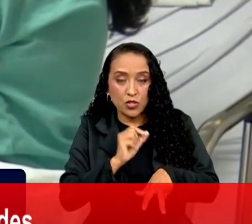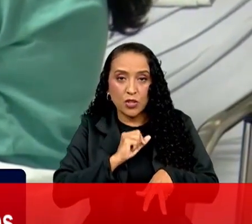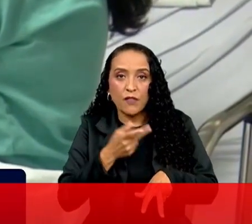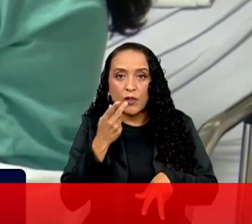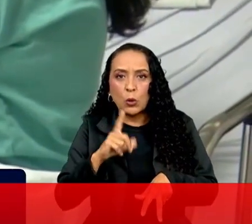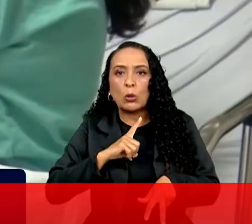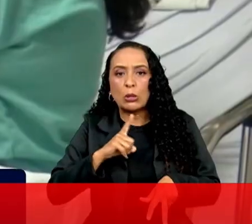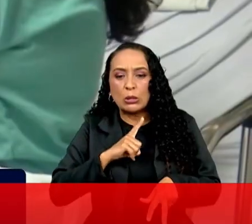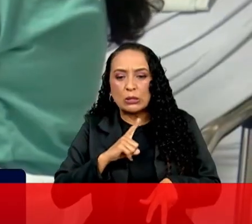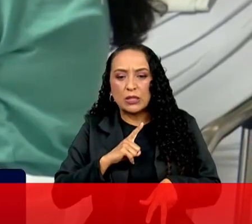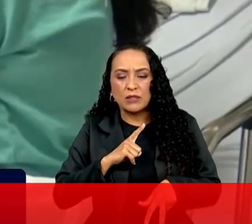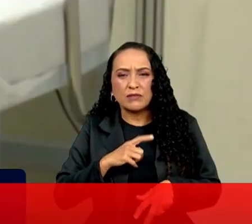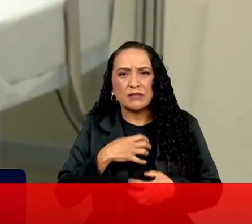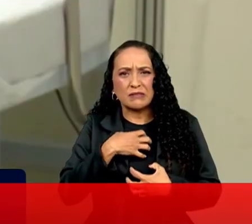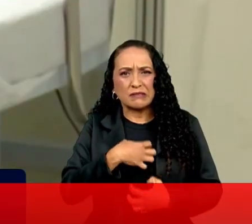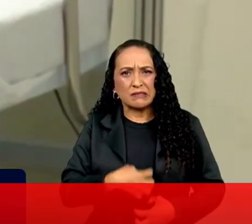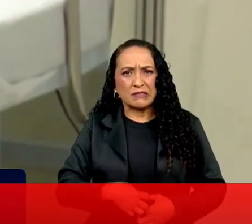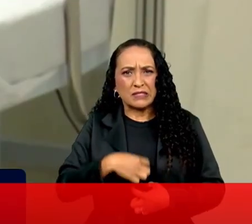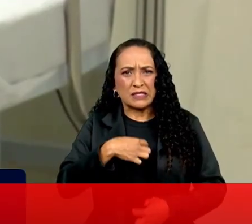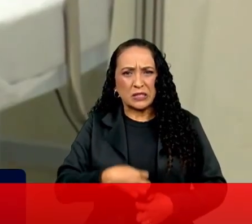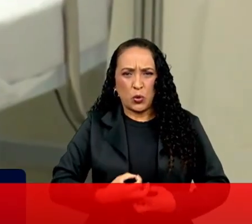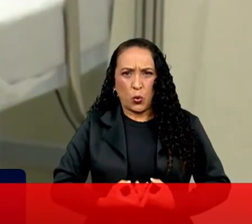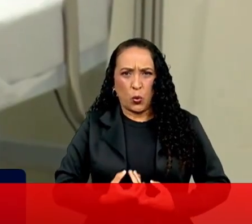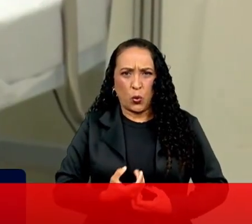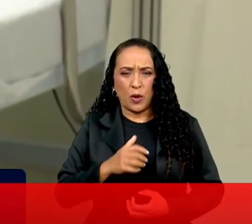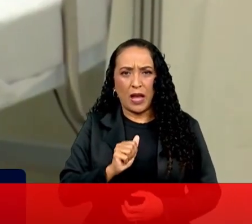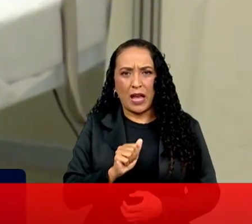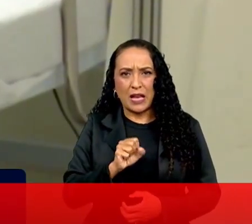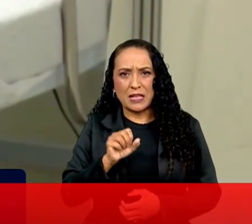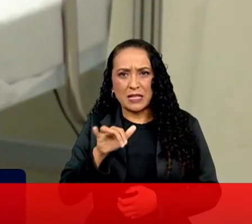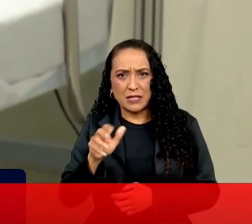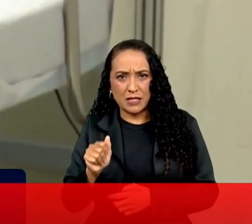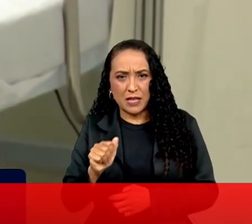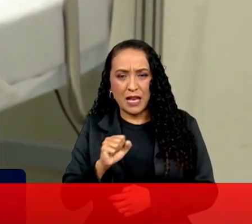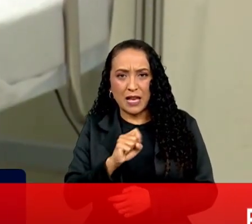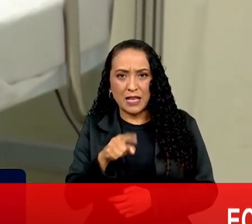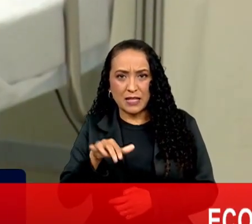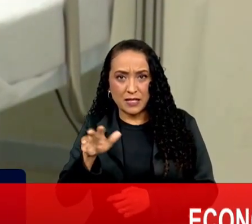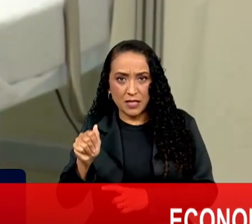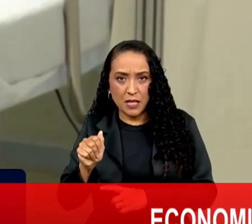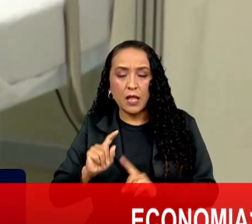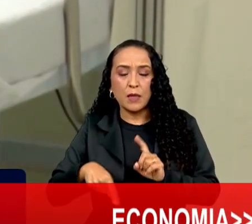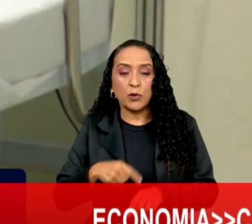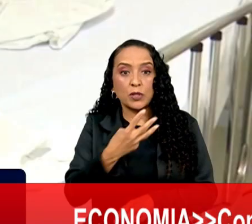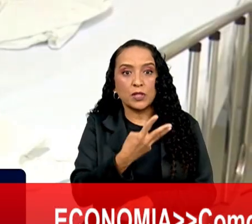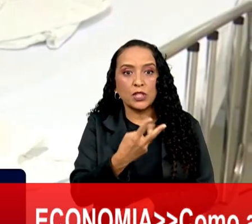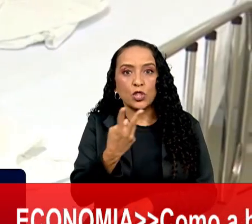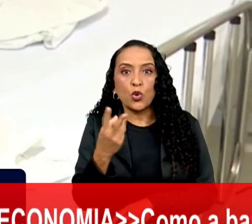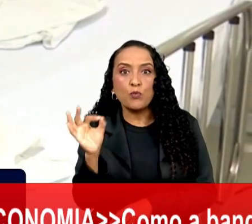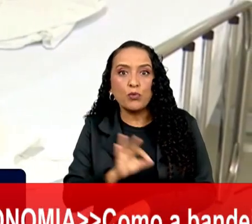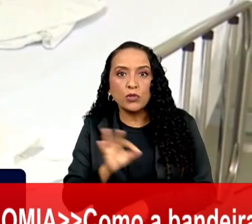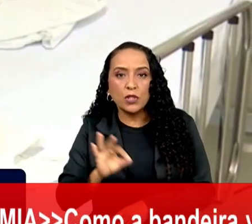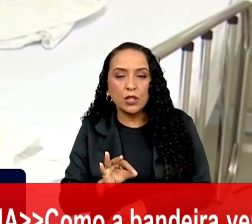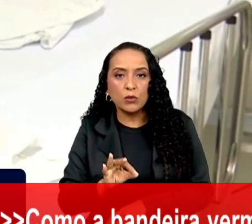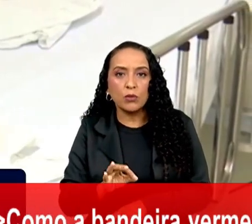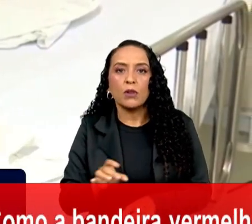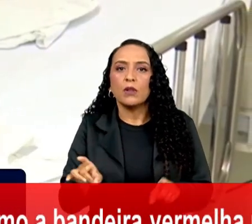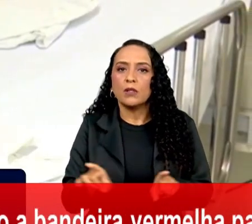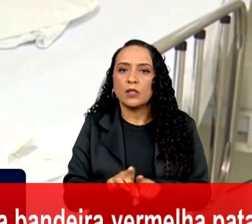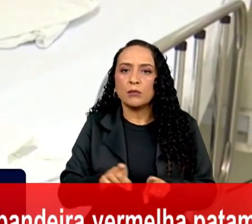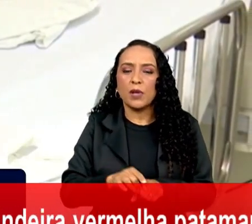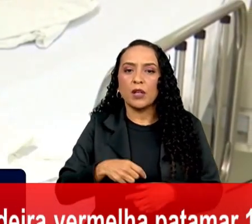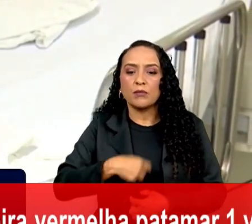disseram ter azia. Depois da recuperação, esse número subiu para 32%. O refluxo